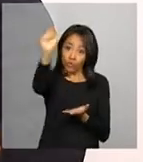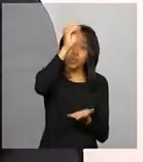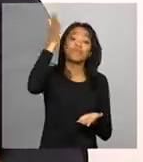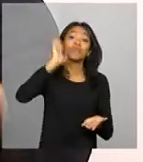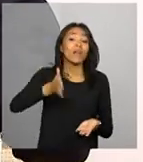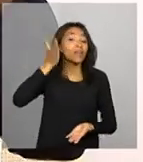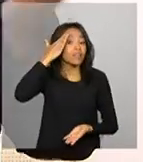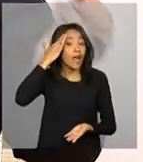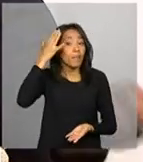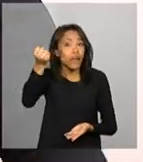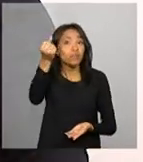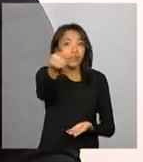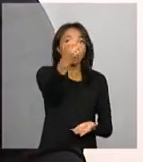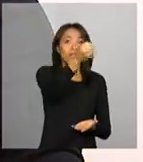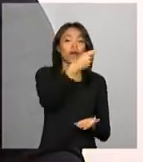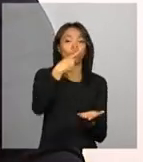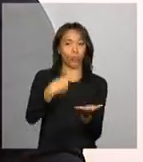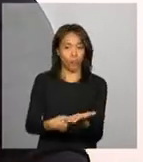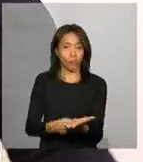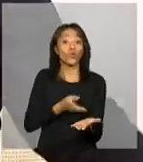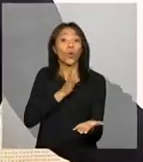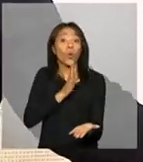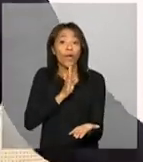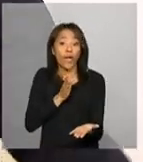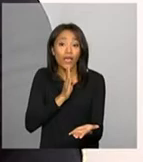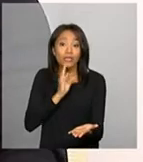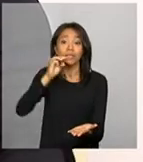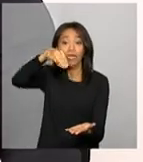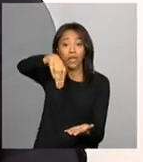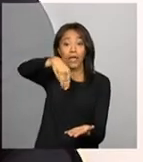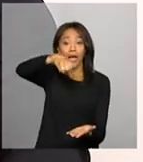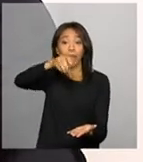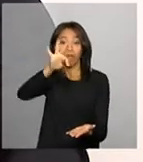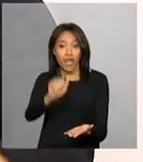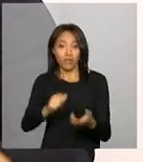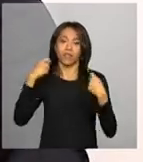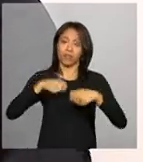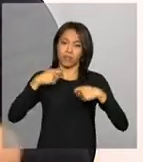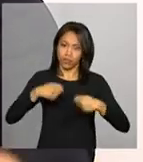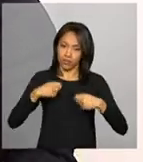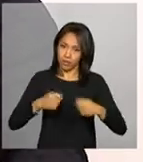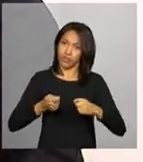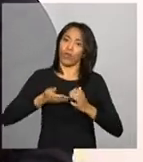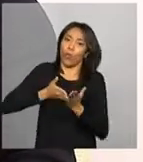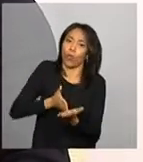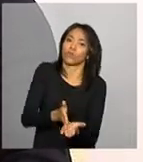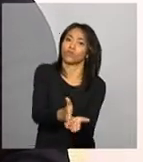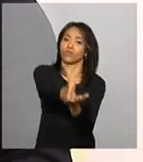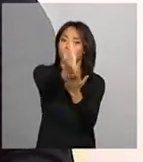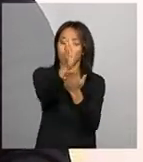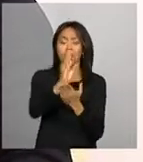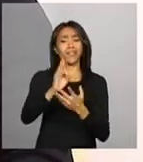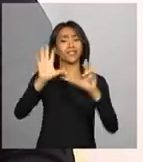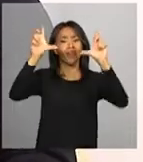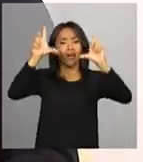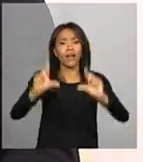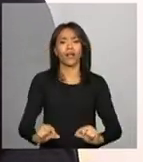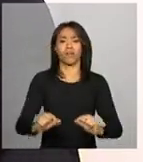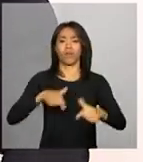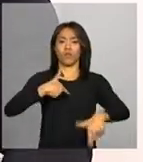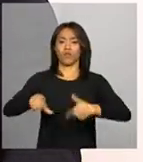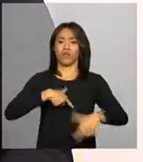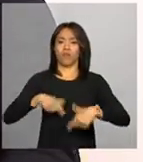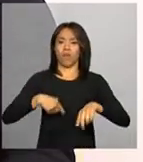né eles fizeram adesão Todos sabem as metas que tem que cumprir então nós temos que fazer um grande esforço para gente erradicar o trabalho infantil no Brasil